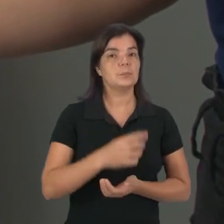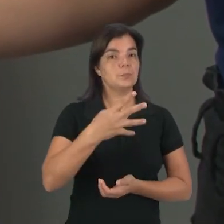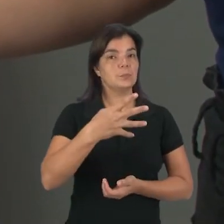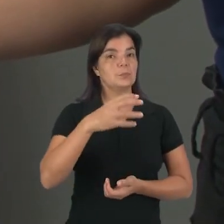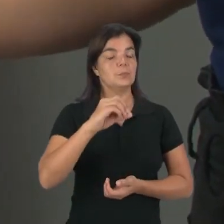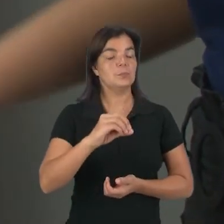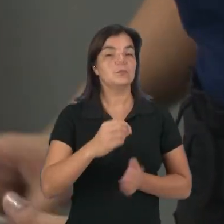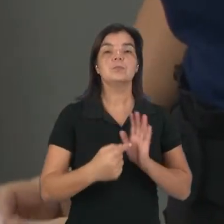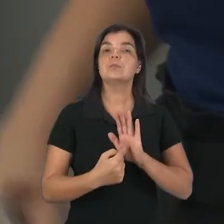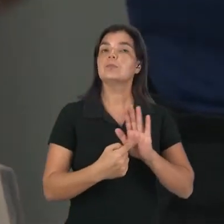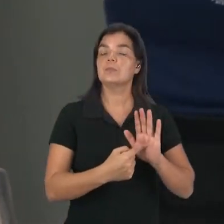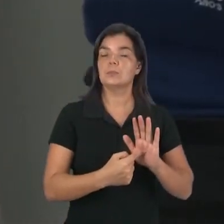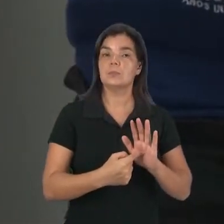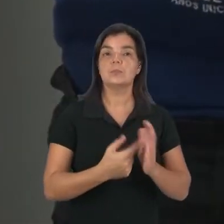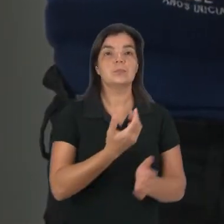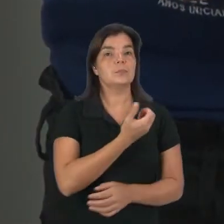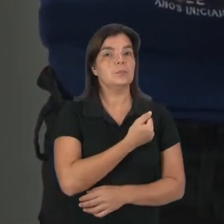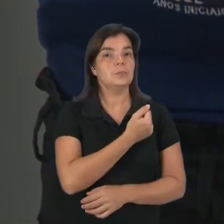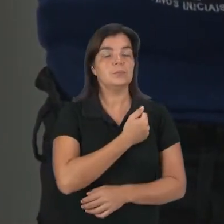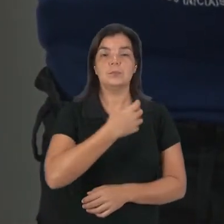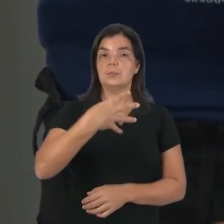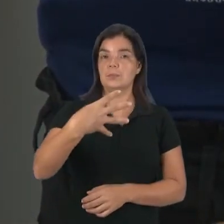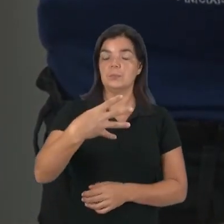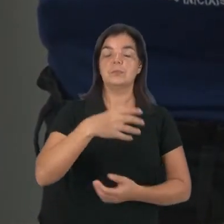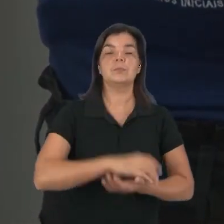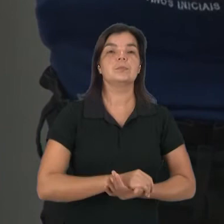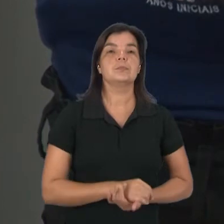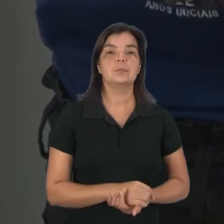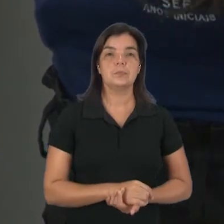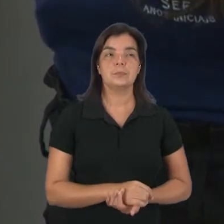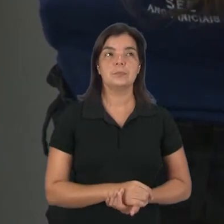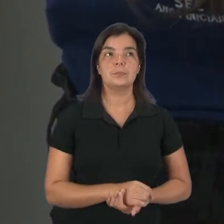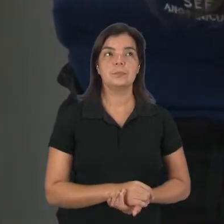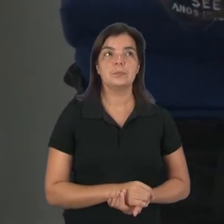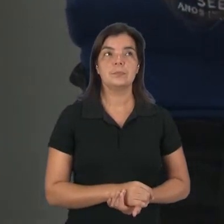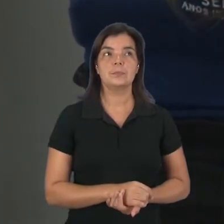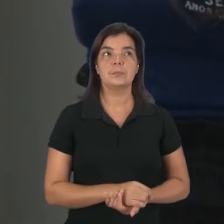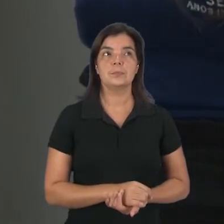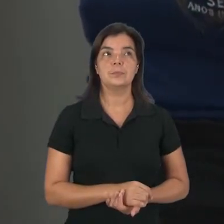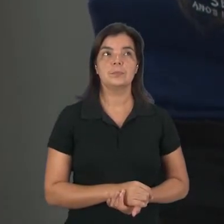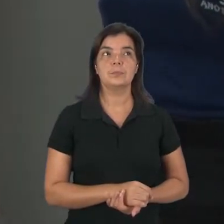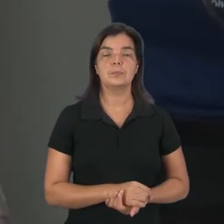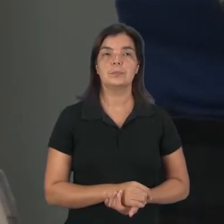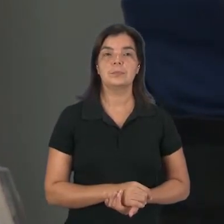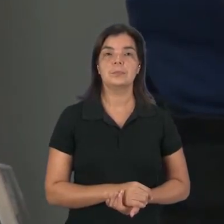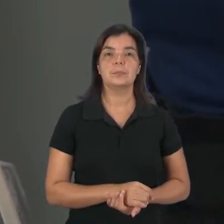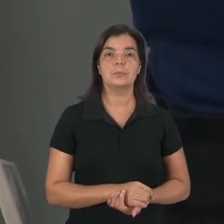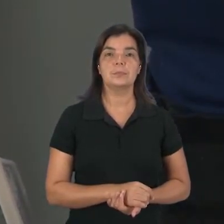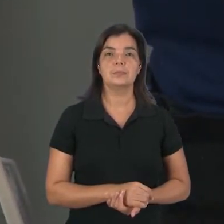ou seja, representado aqui pelo número 4, de 4 dezenas, equivale a 40.